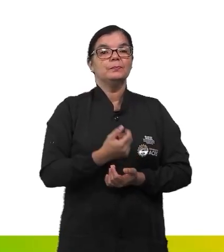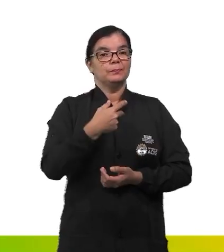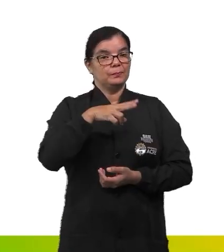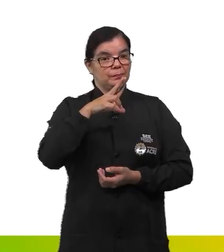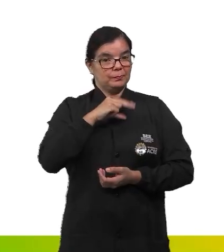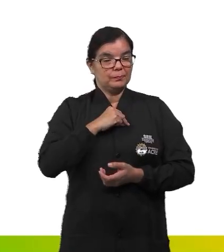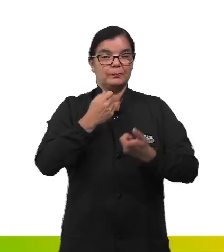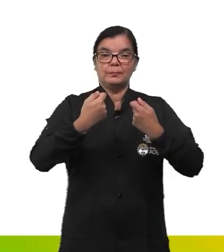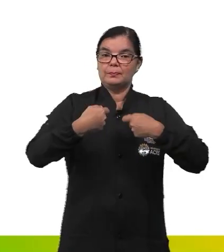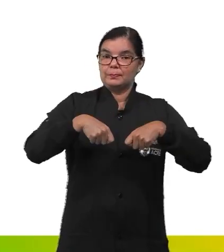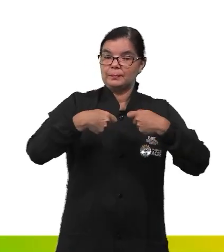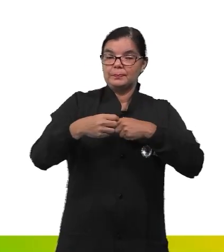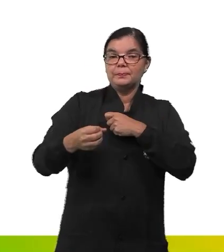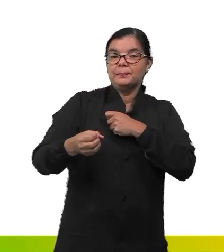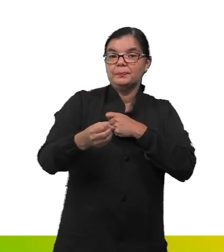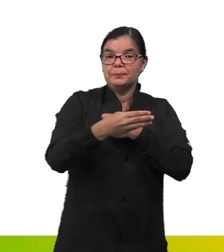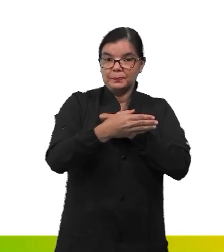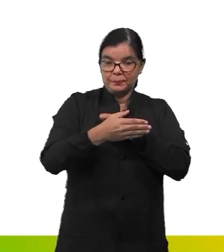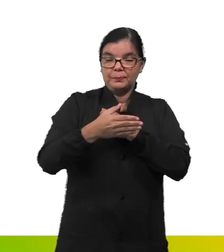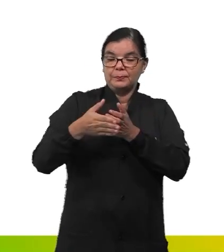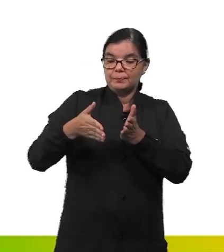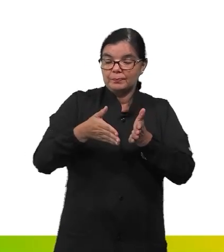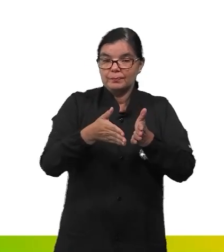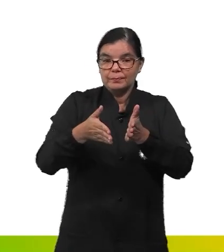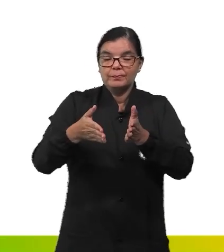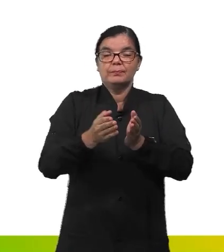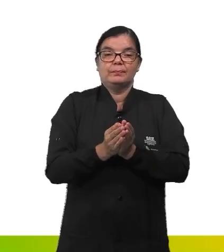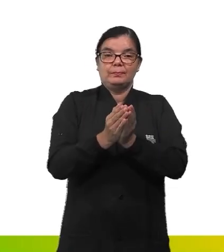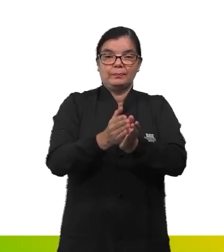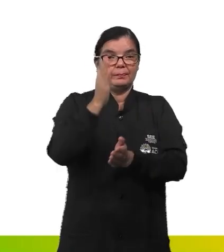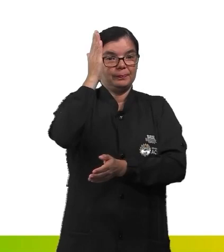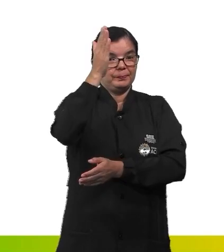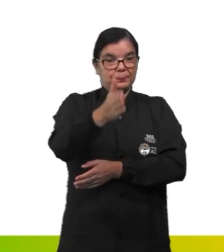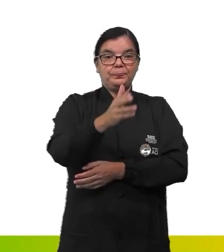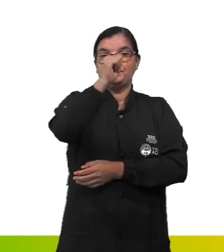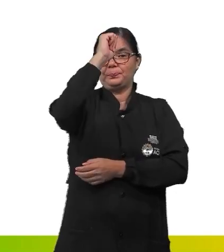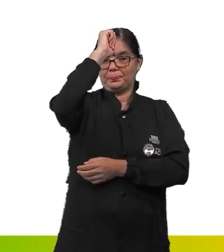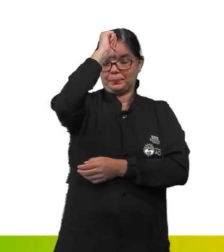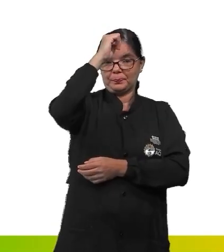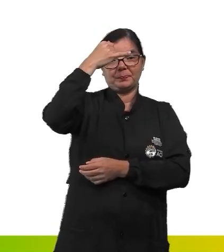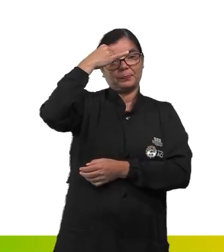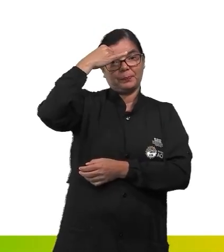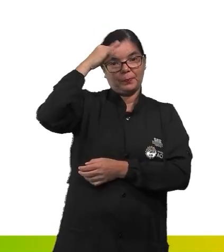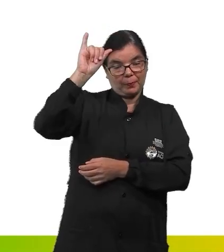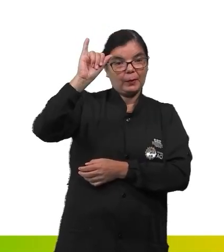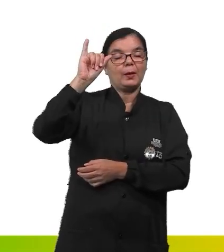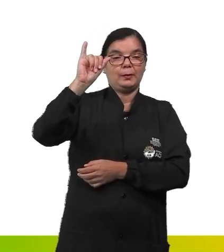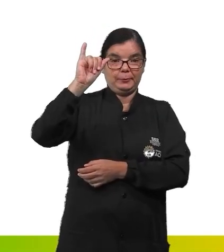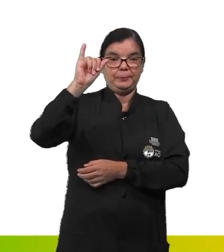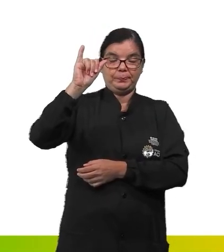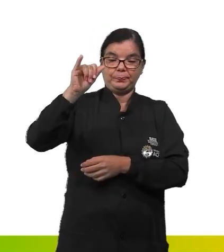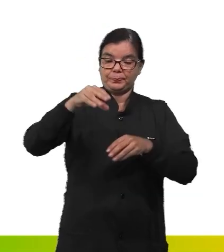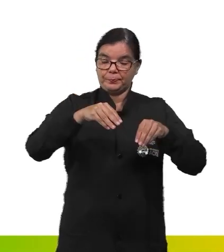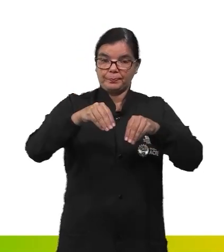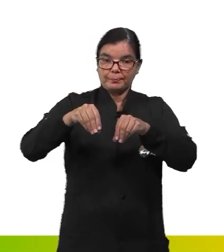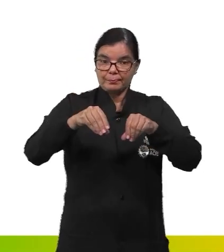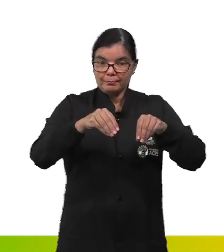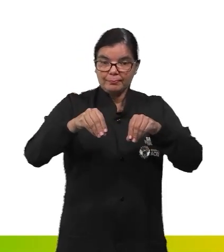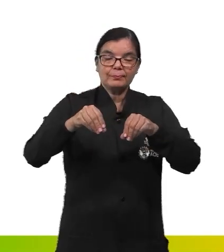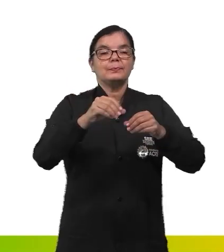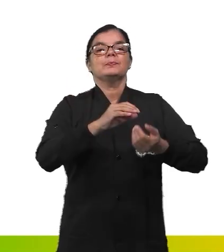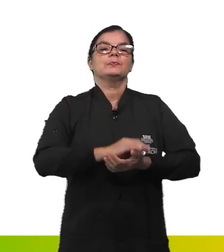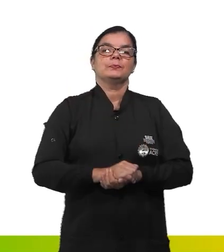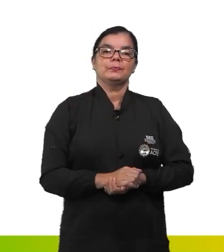Portugal precisava de novas rotas marítimas diretas para as Índias, evitando o monopólio das rotas